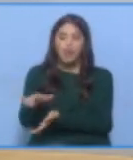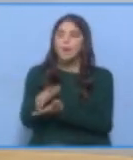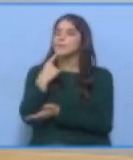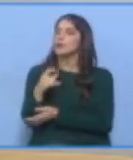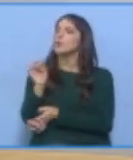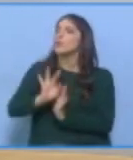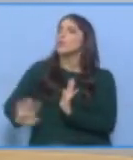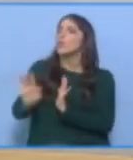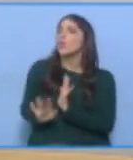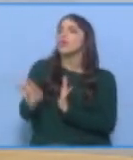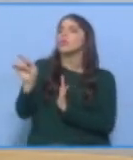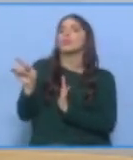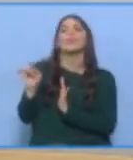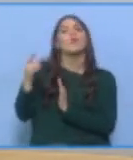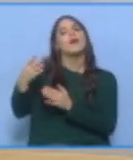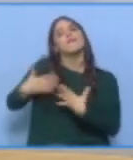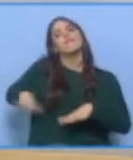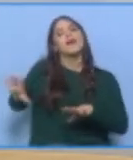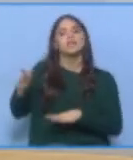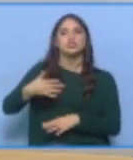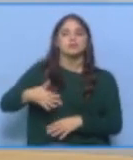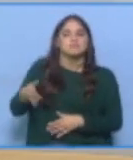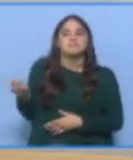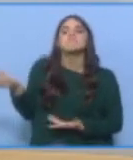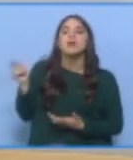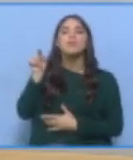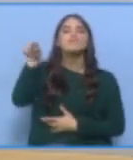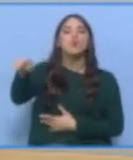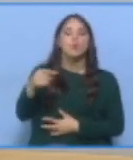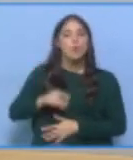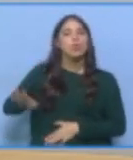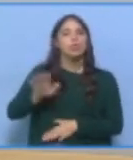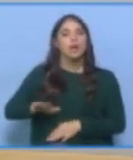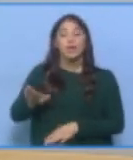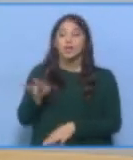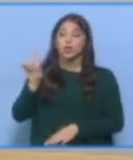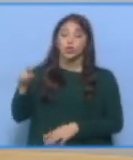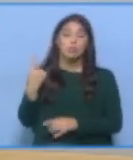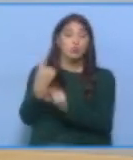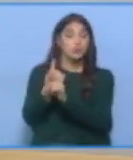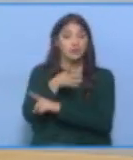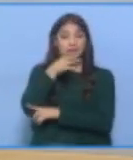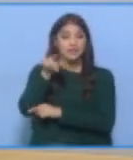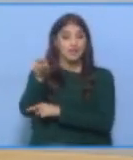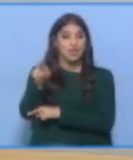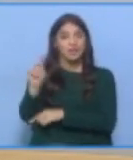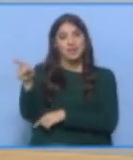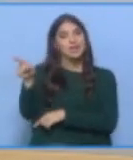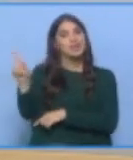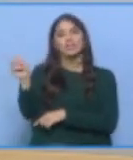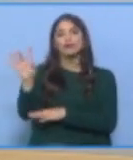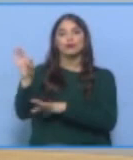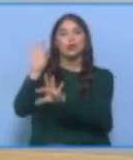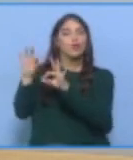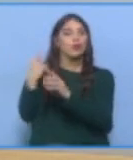férias ou passear. E é uma das coisas que também falam sobre ele, é que ele não escolhia os destinos da moda,